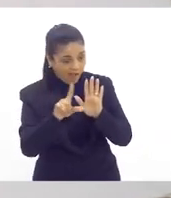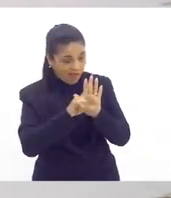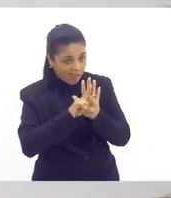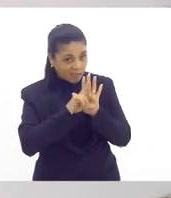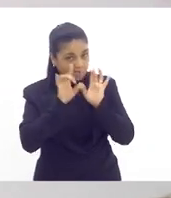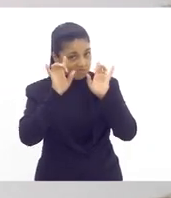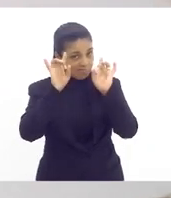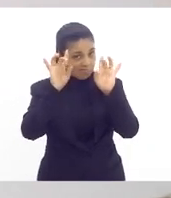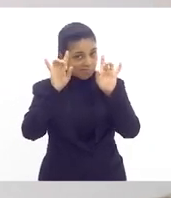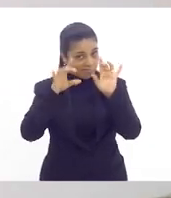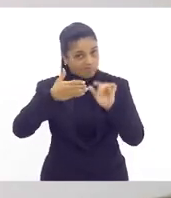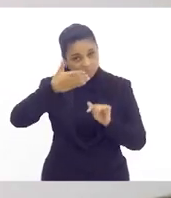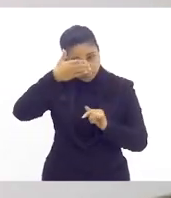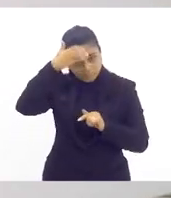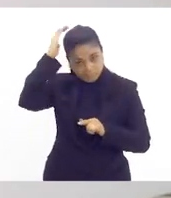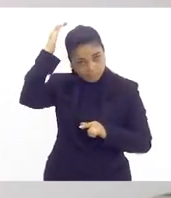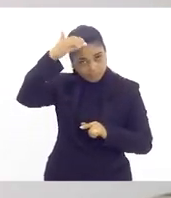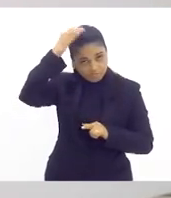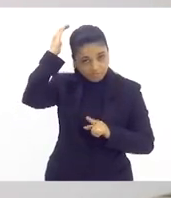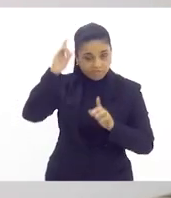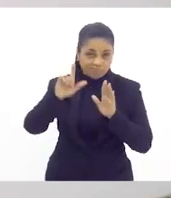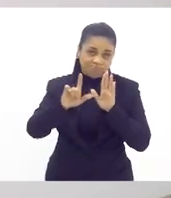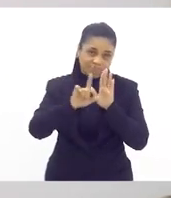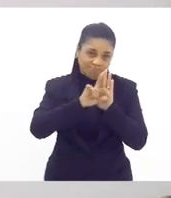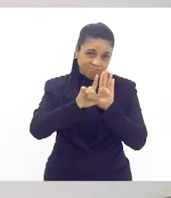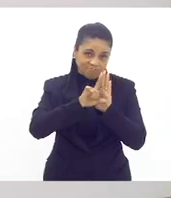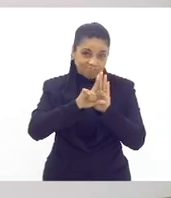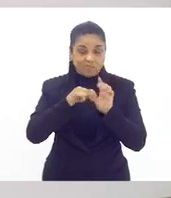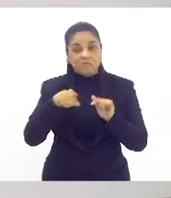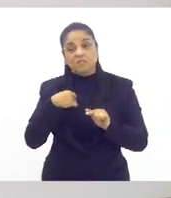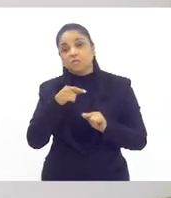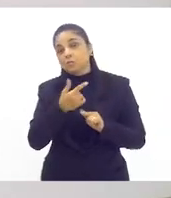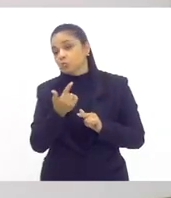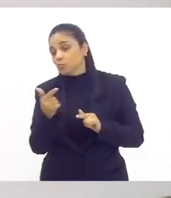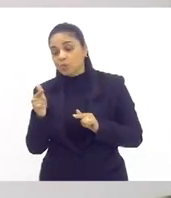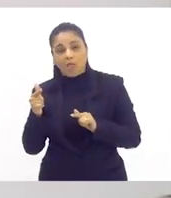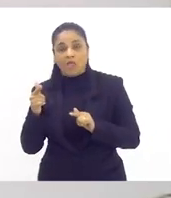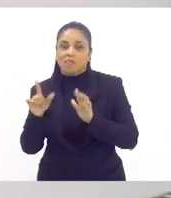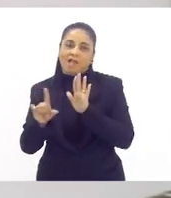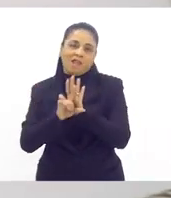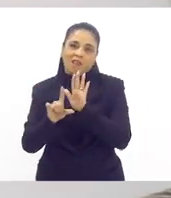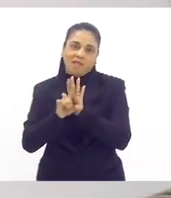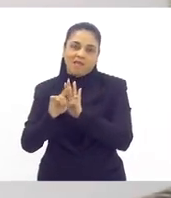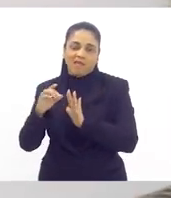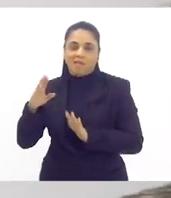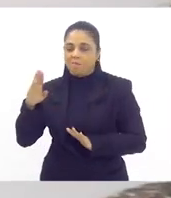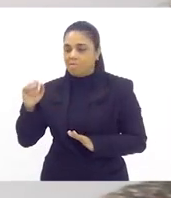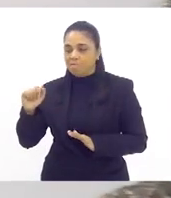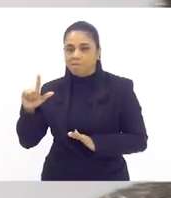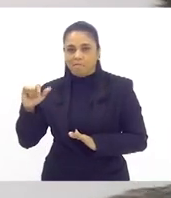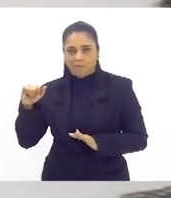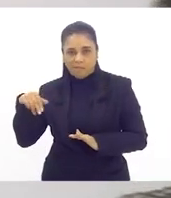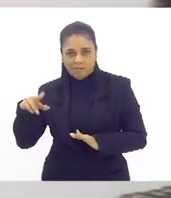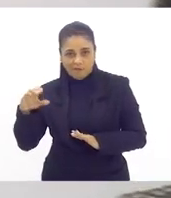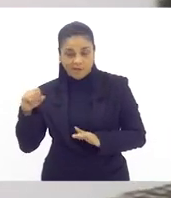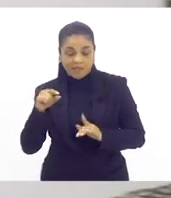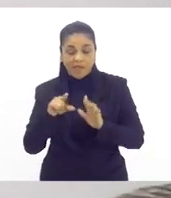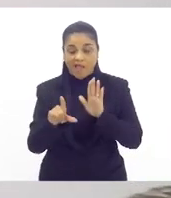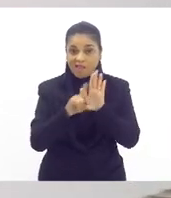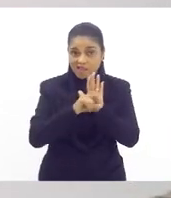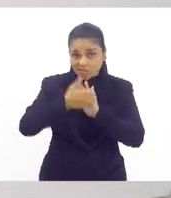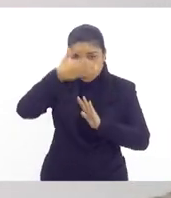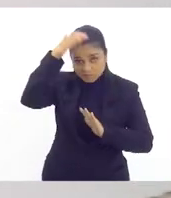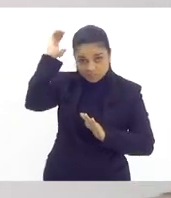que a Paulo Gustavo que a lei eu disse Bruno que não trazia a lei nos permite que a gente possa